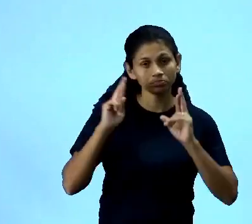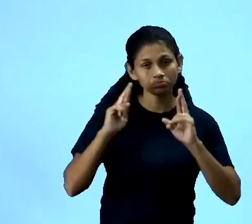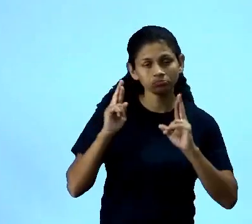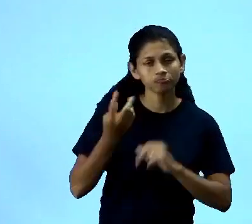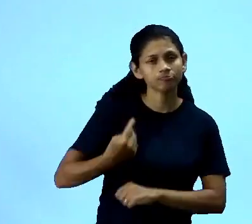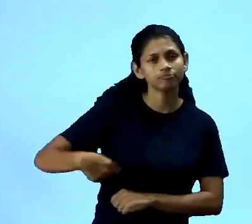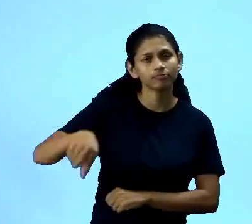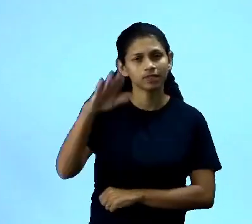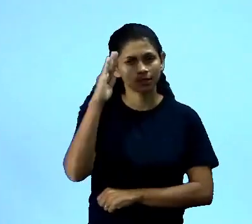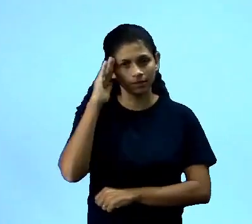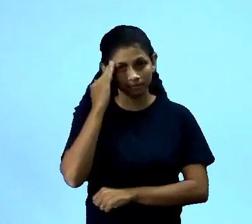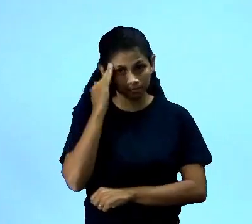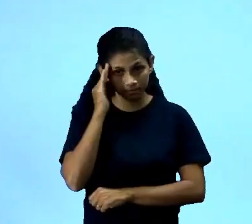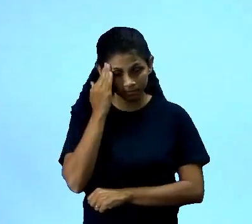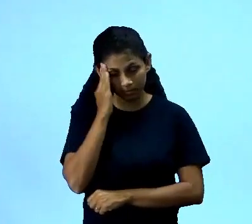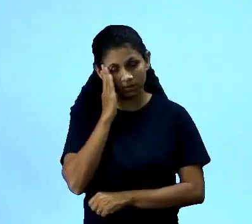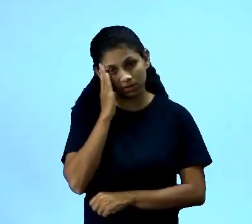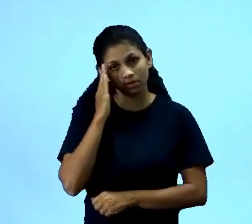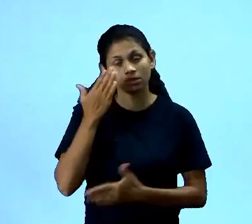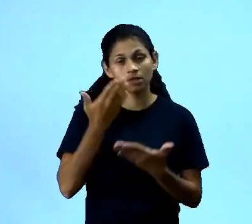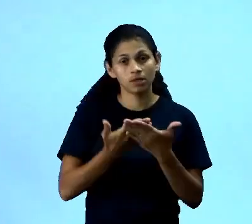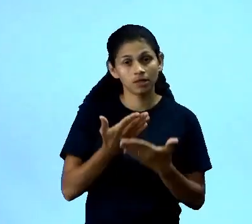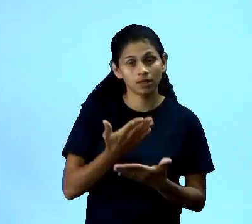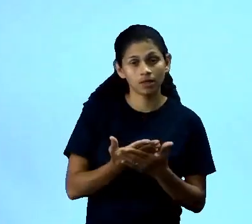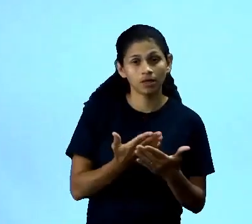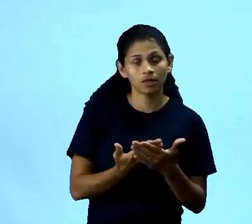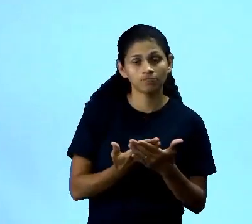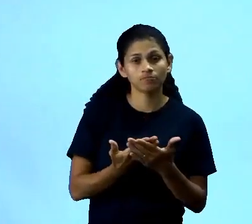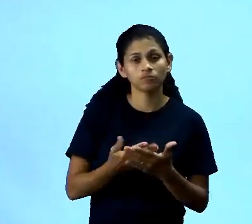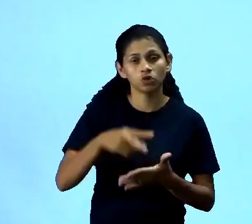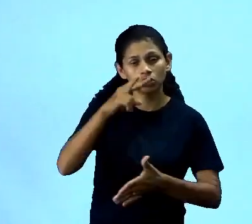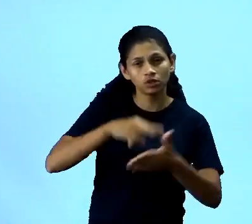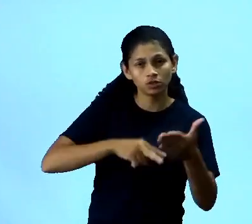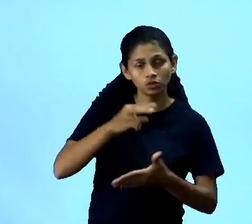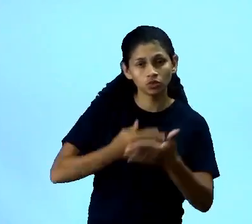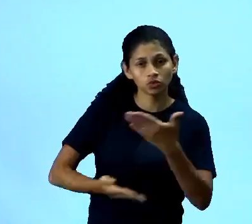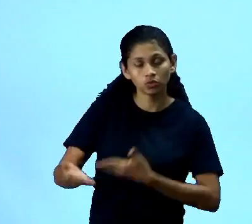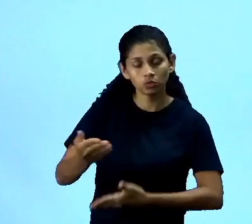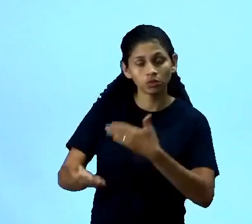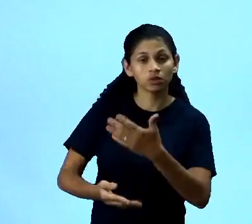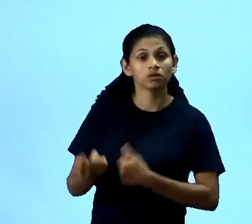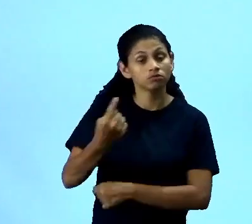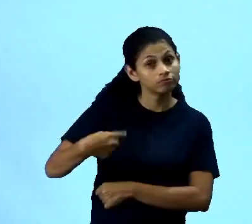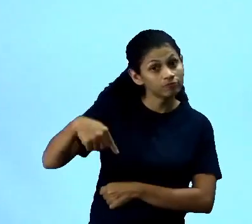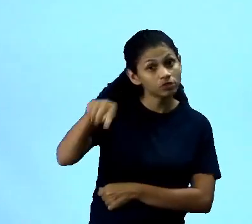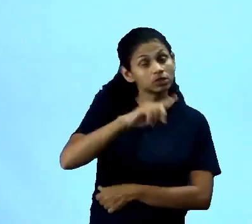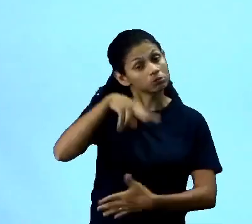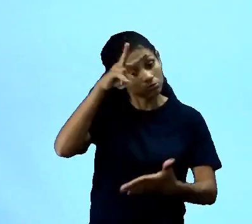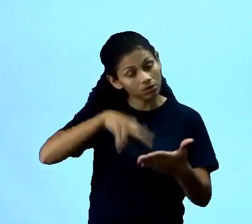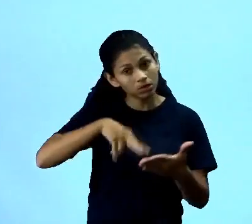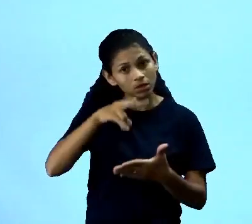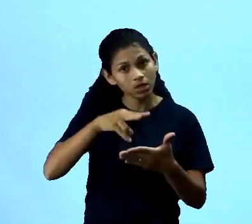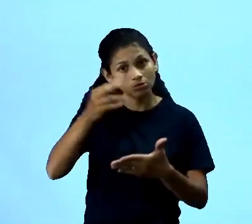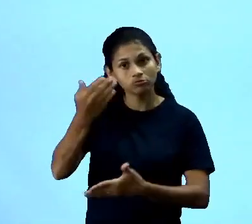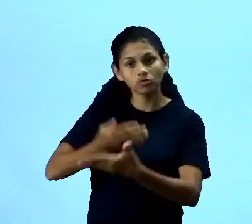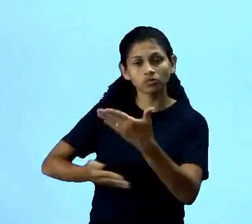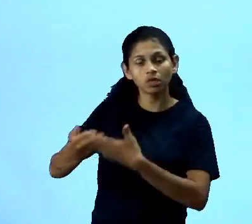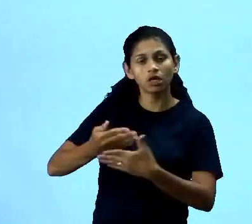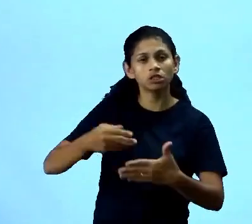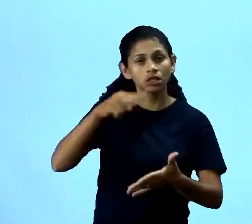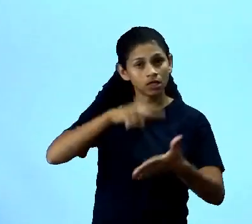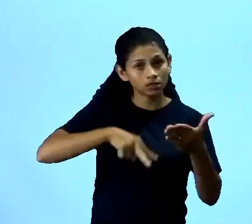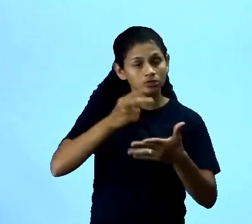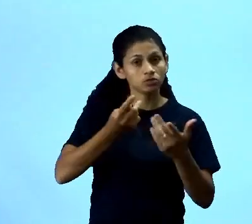essa aula sobre leitura compartilhada e que vocês leiam e compartilhem as leituras de vocês. Tem um ponto